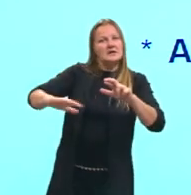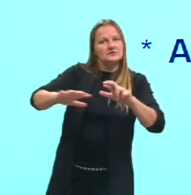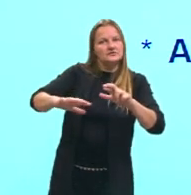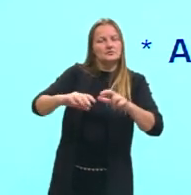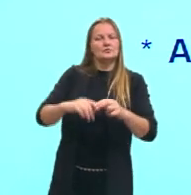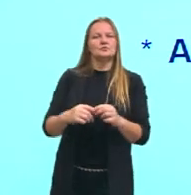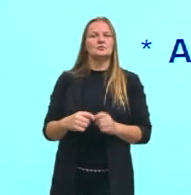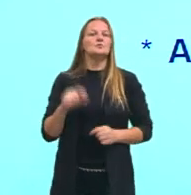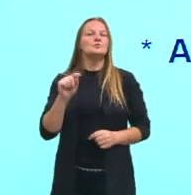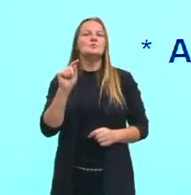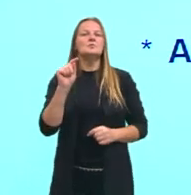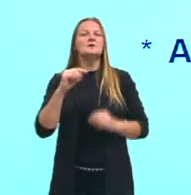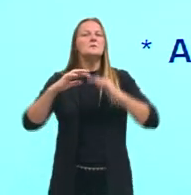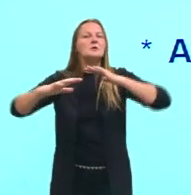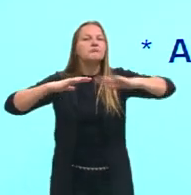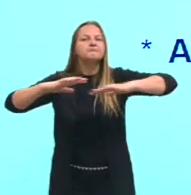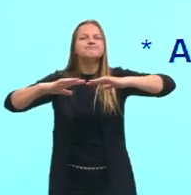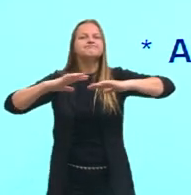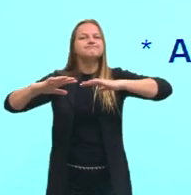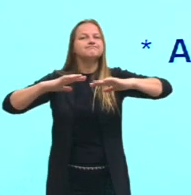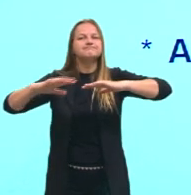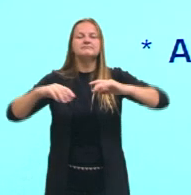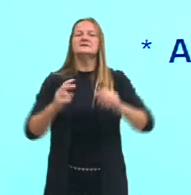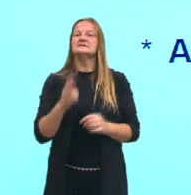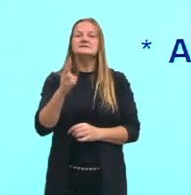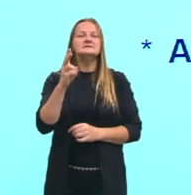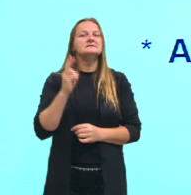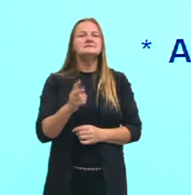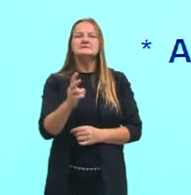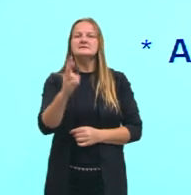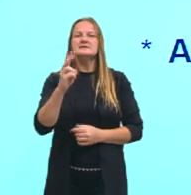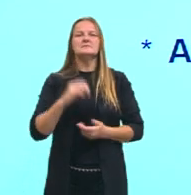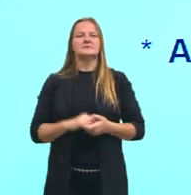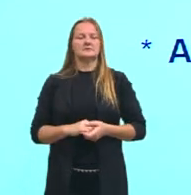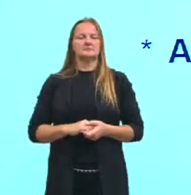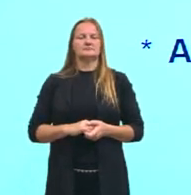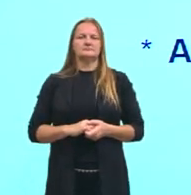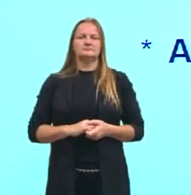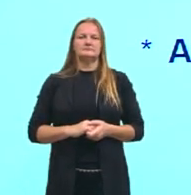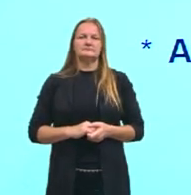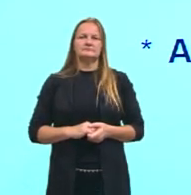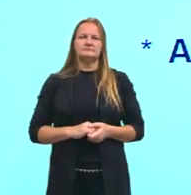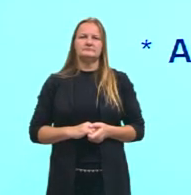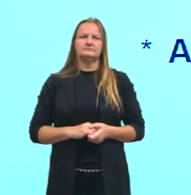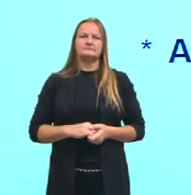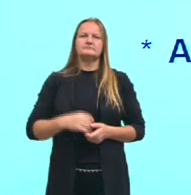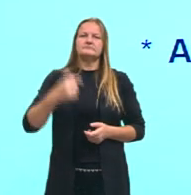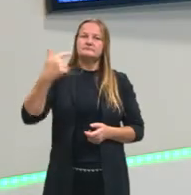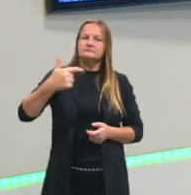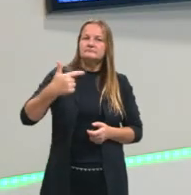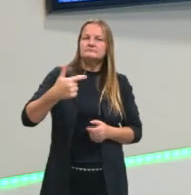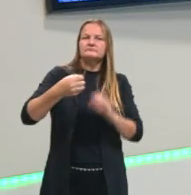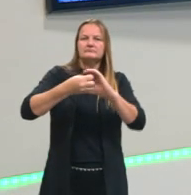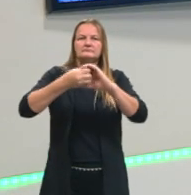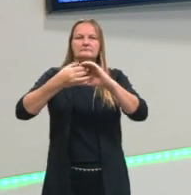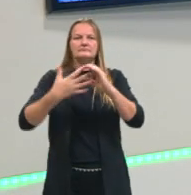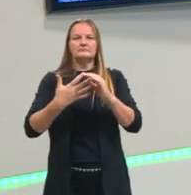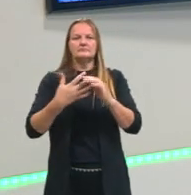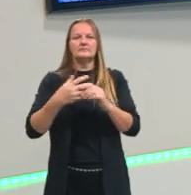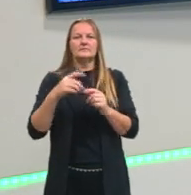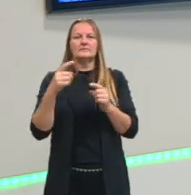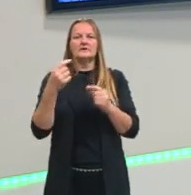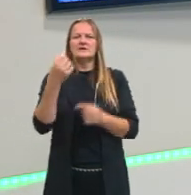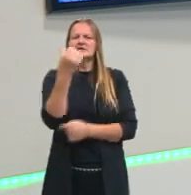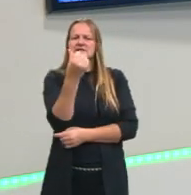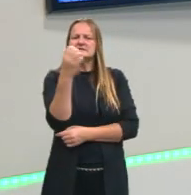princípio deles é é mobilidade todos eles vão tratar em relação à mobilidade o segundo entre eles aqui ó a